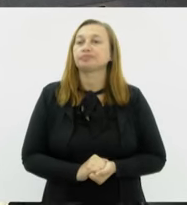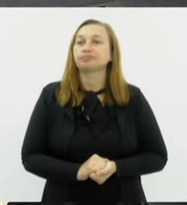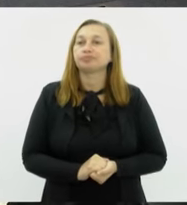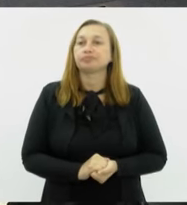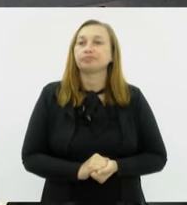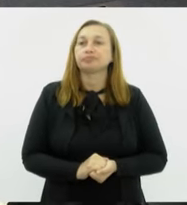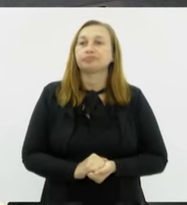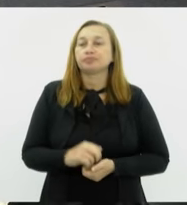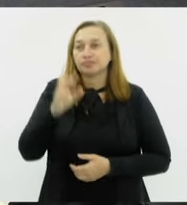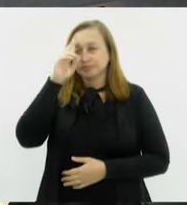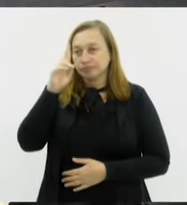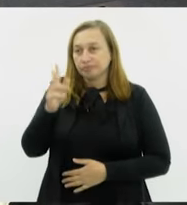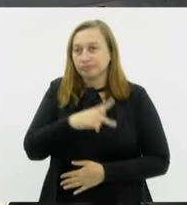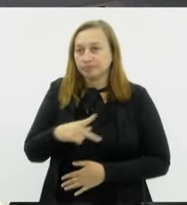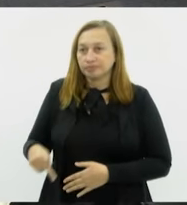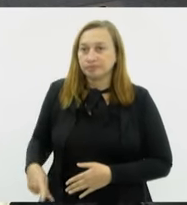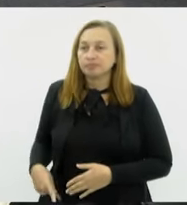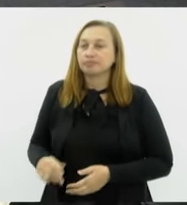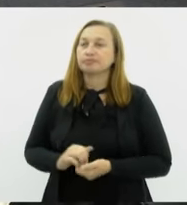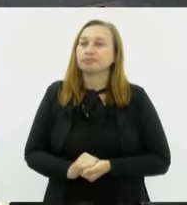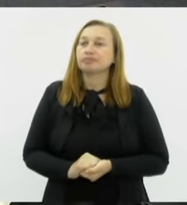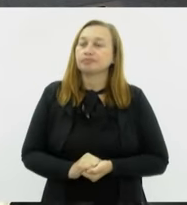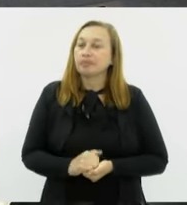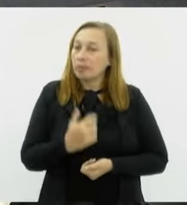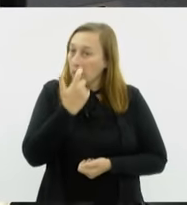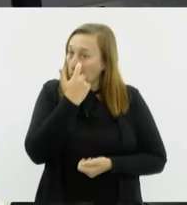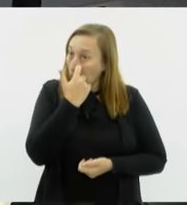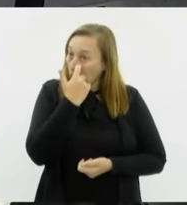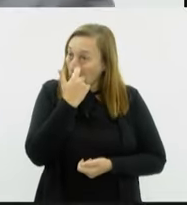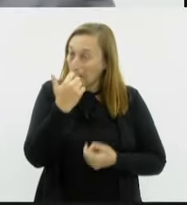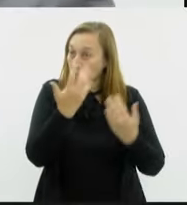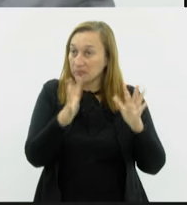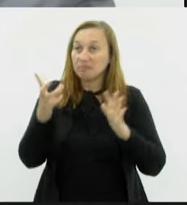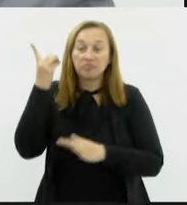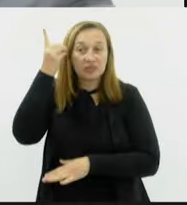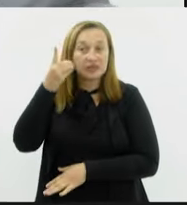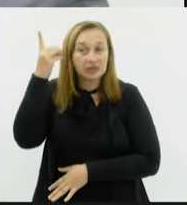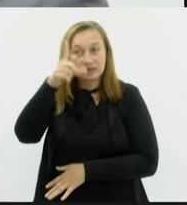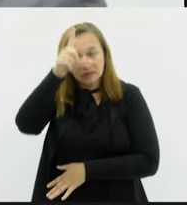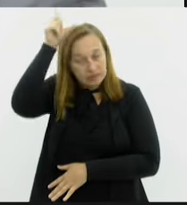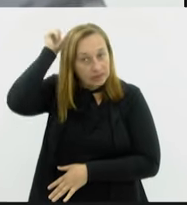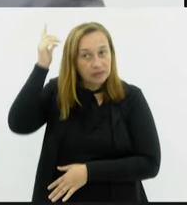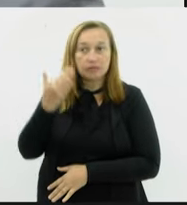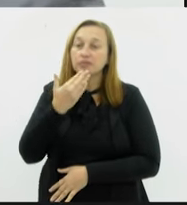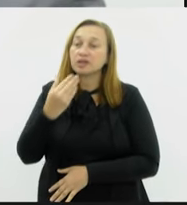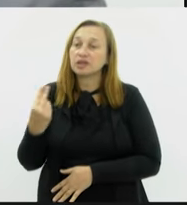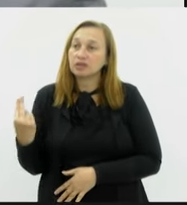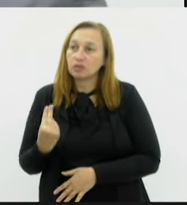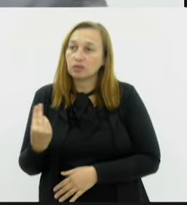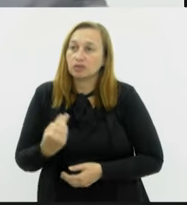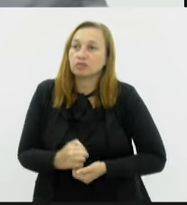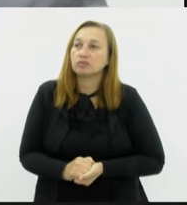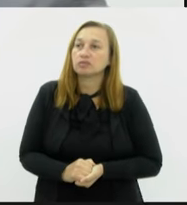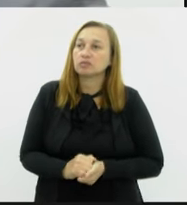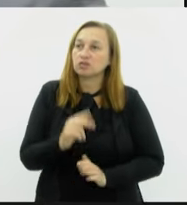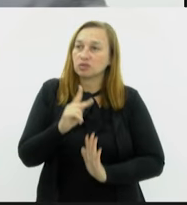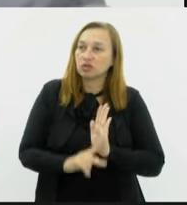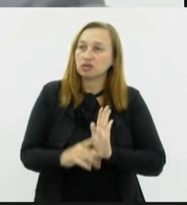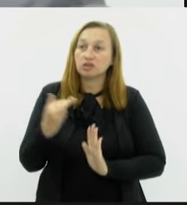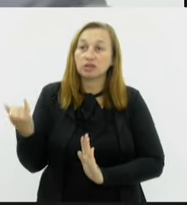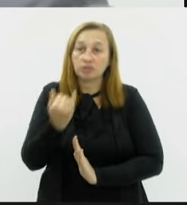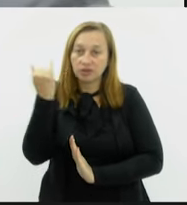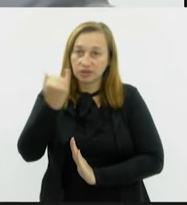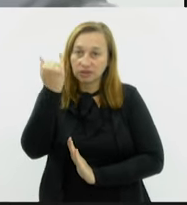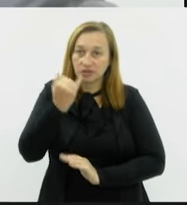Senhora presidente, eu queria apenas parabenizar o deputado Luiz Paulo e solicitar a coautoria para esse projeto tão